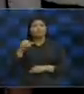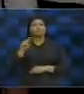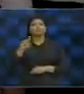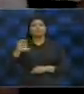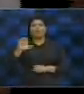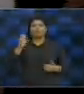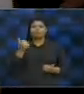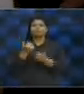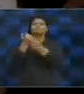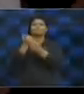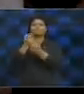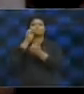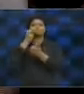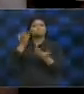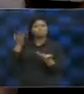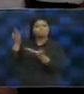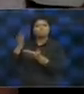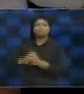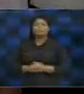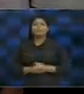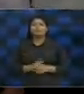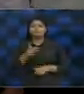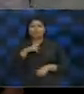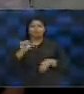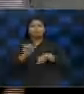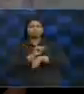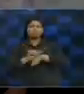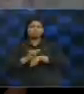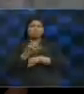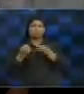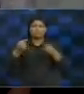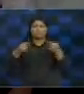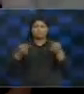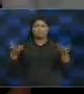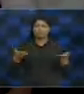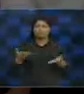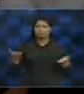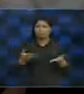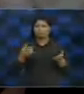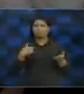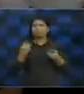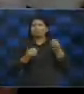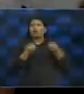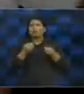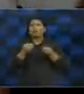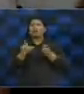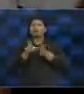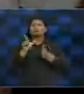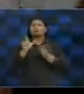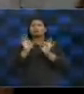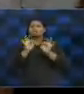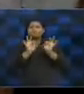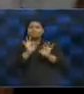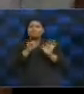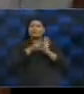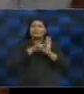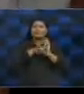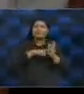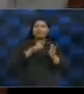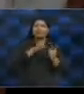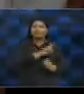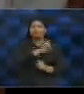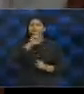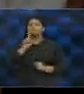vice. Marcelo, tem uma estratégia para esse debate? Como é que você se preparou para vir hoje e debater aqui